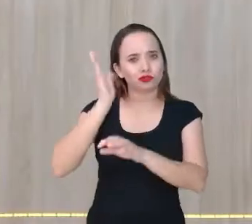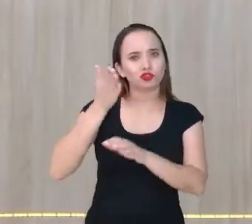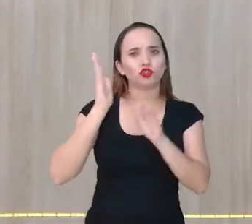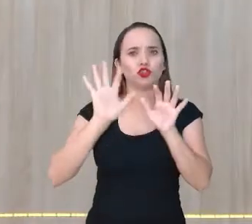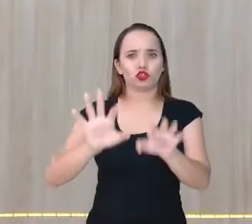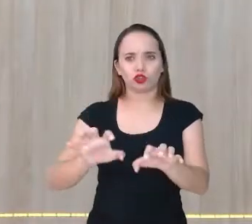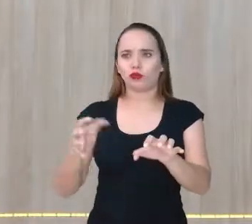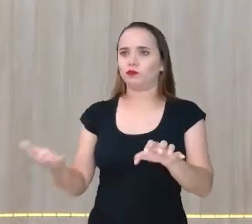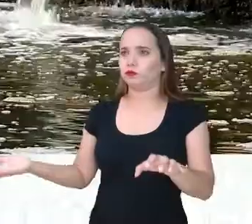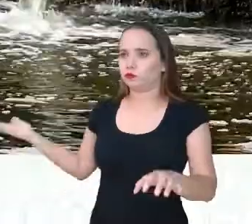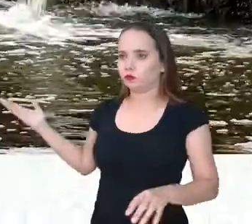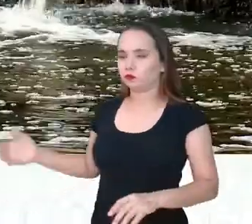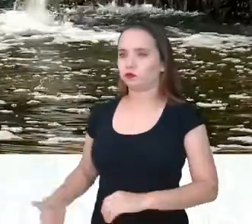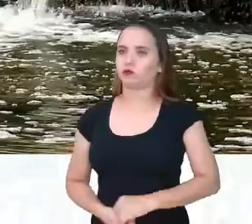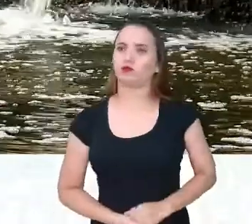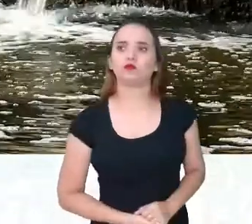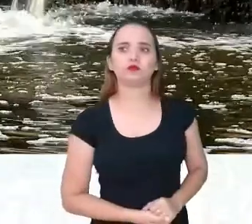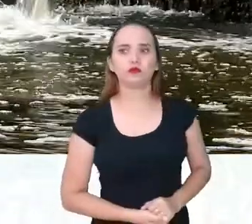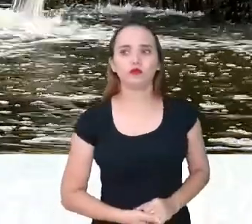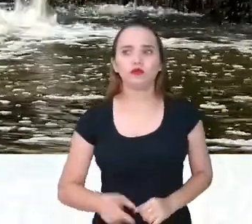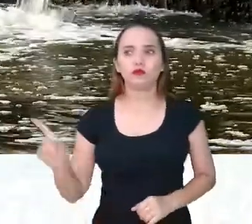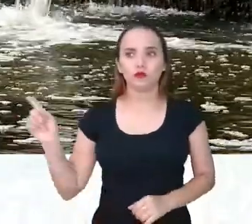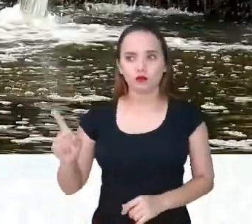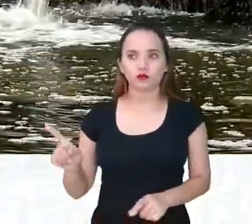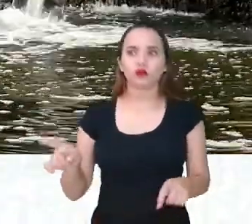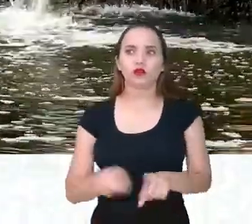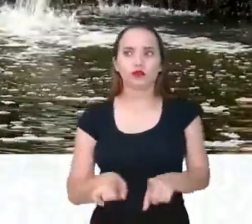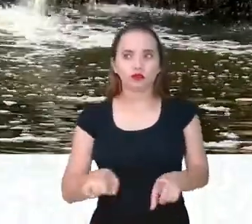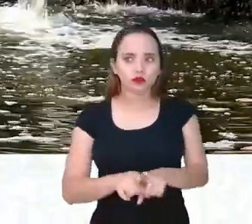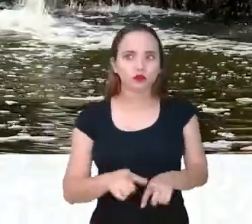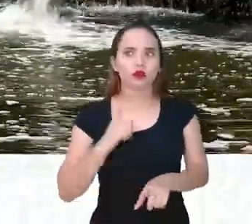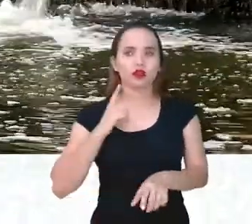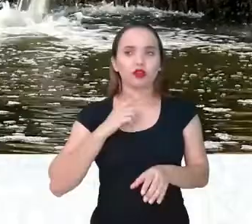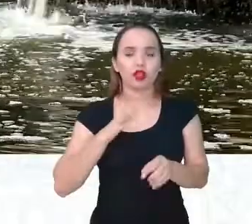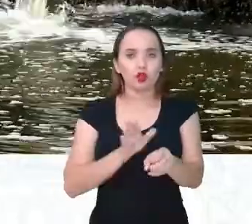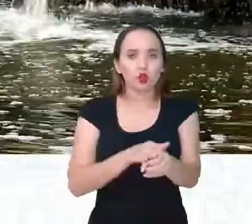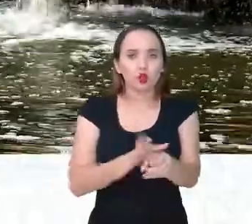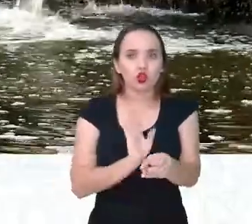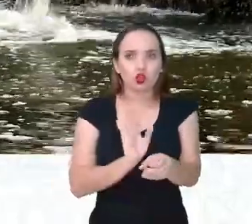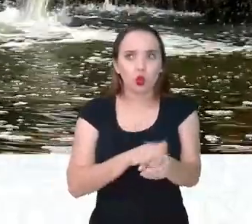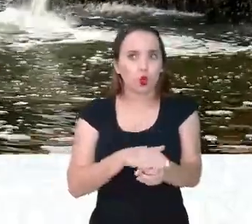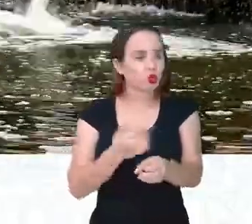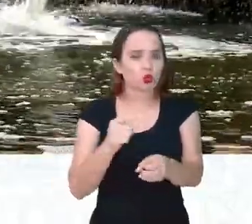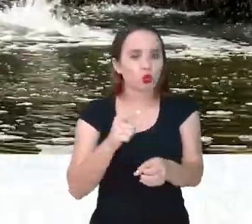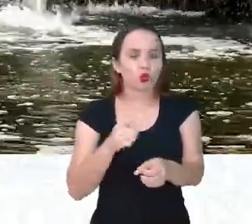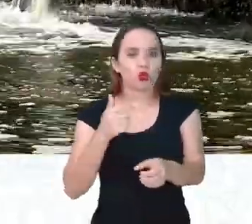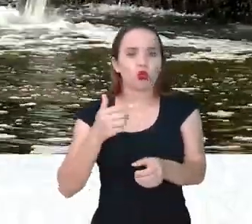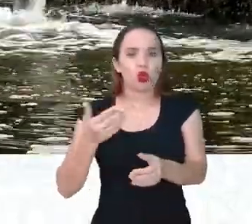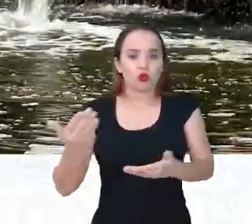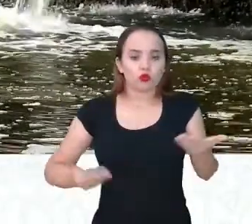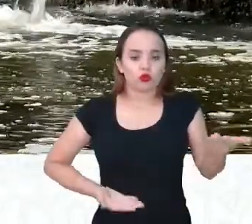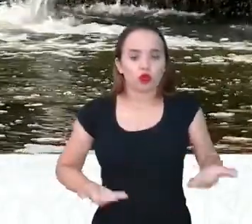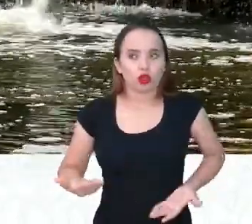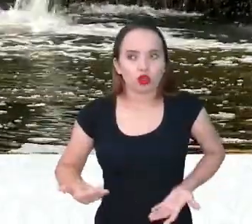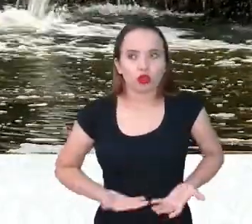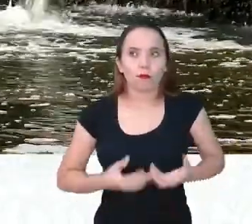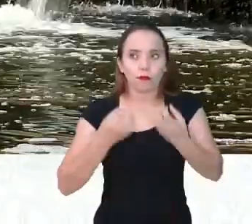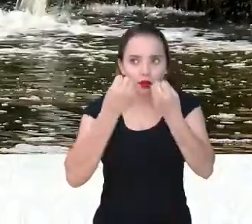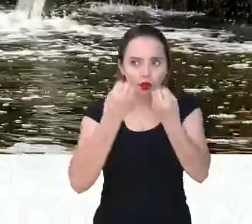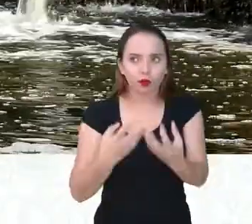vendo aí o esgoto, olha, sendo despejado sem uma forma de tratamento adequada, né? Isso aí